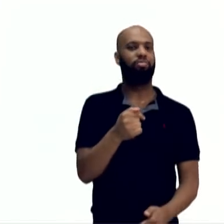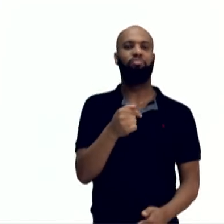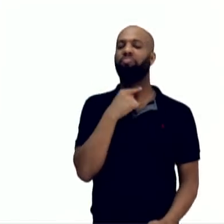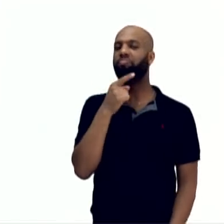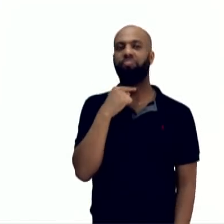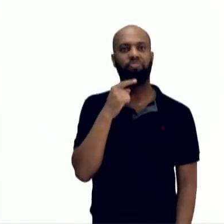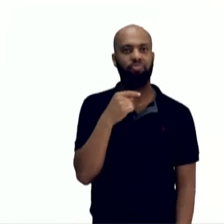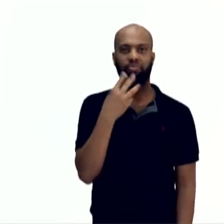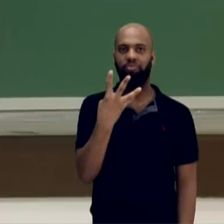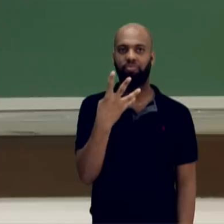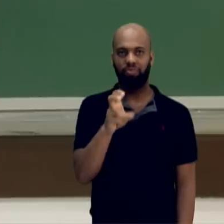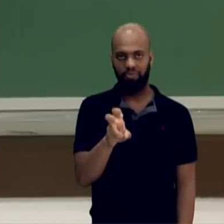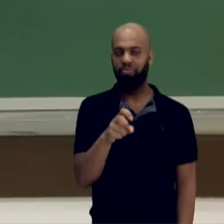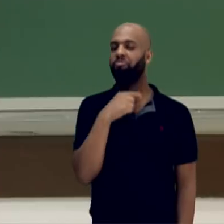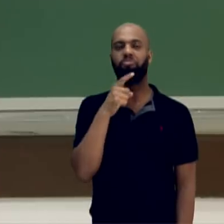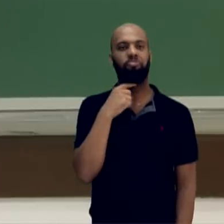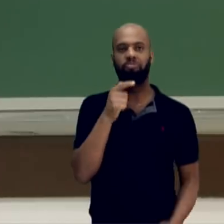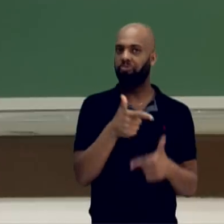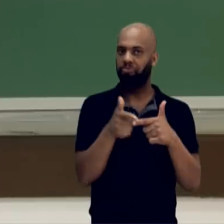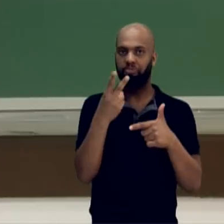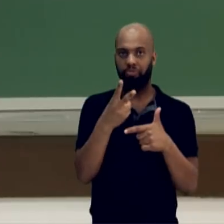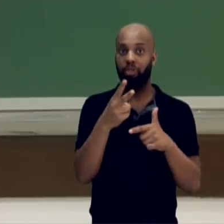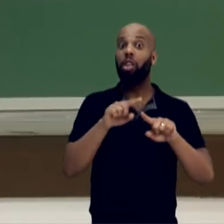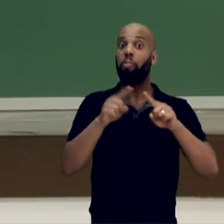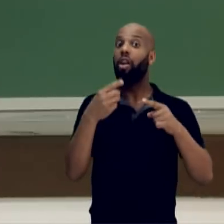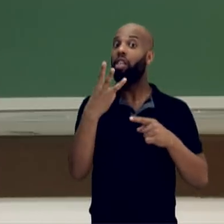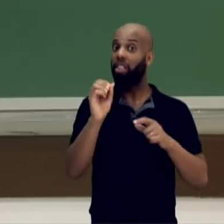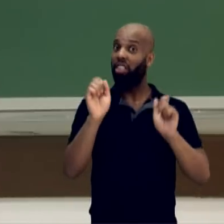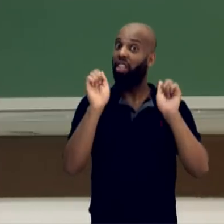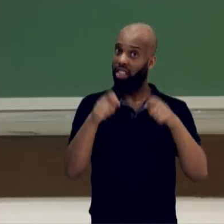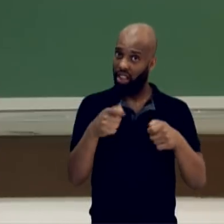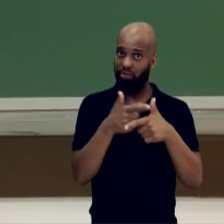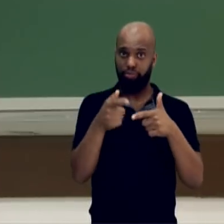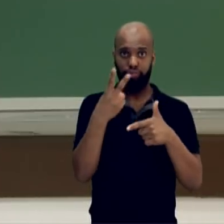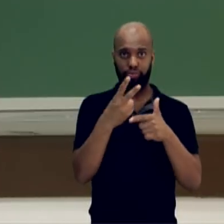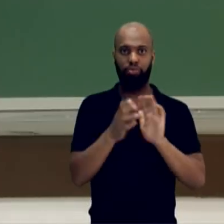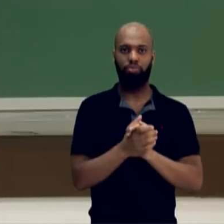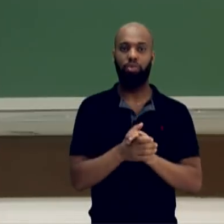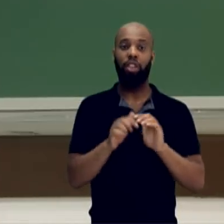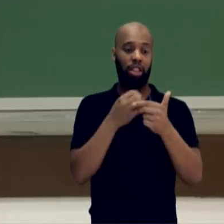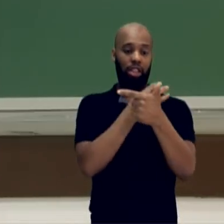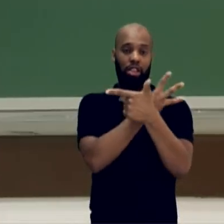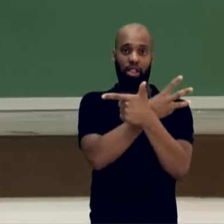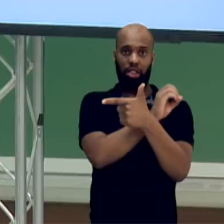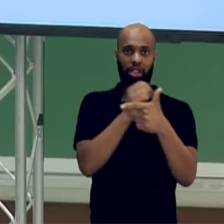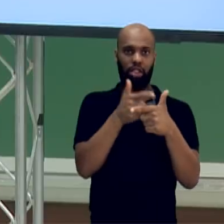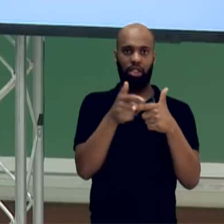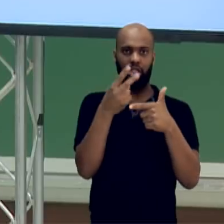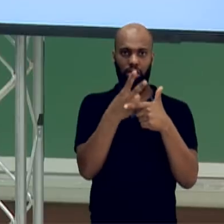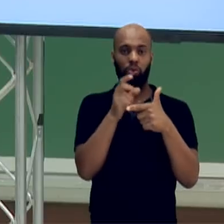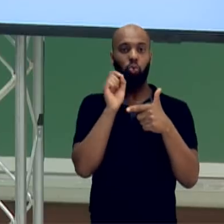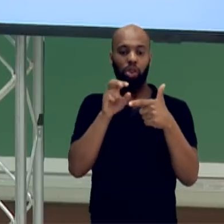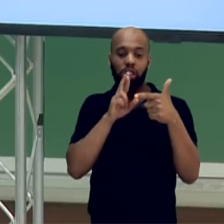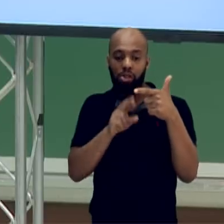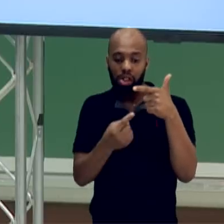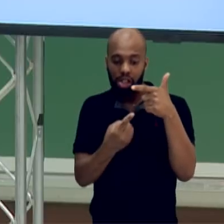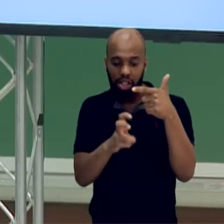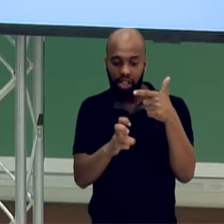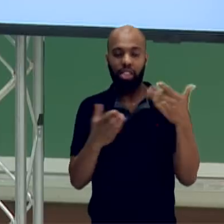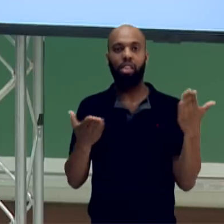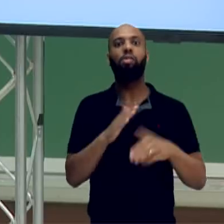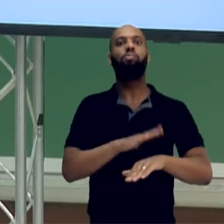45 não são, mas o 30 permanece par. Então, 30 por 2 é 15. Opa, chegamos num grande